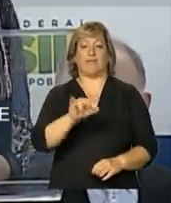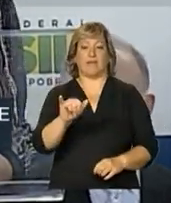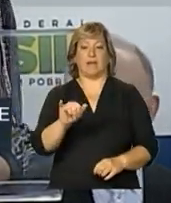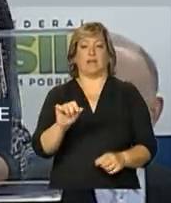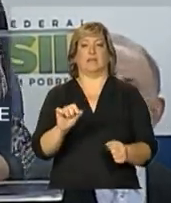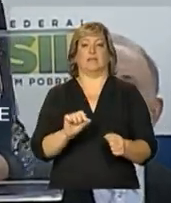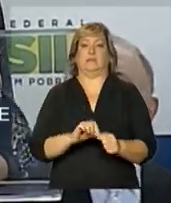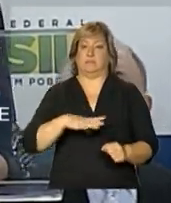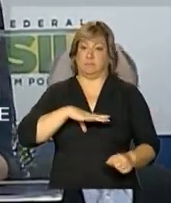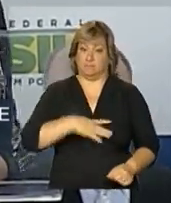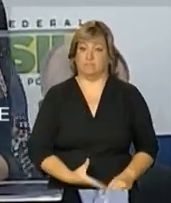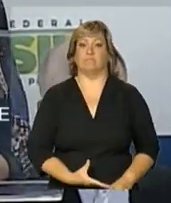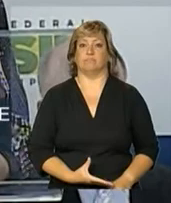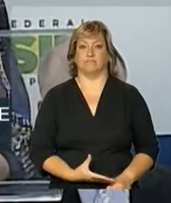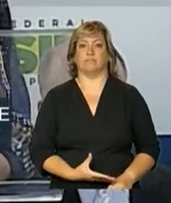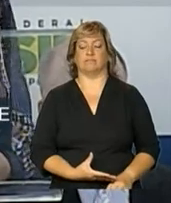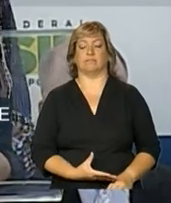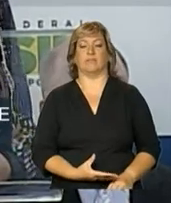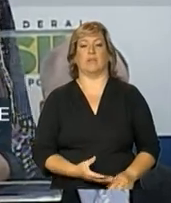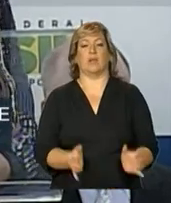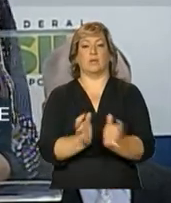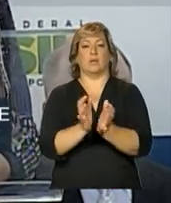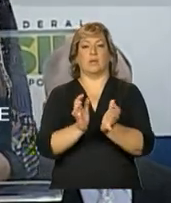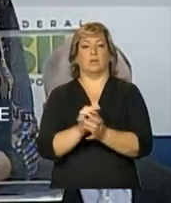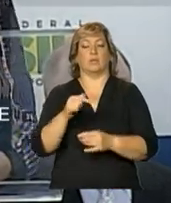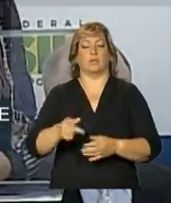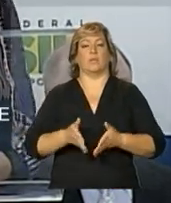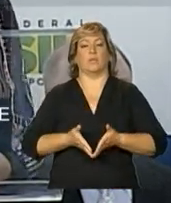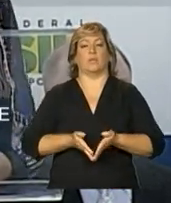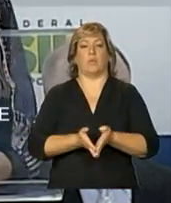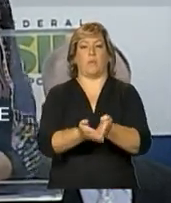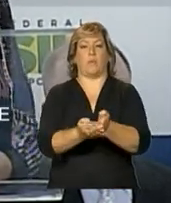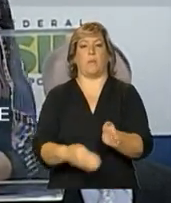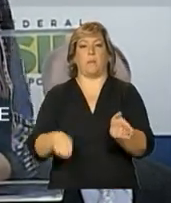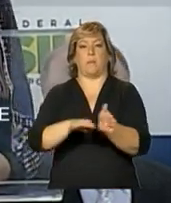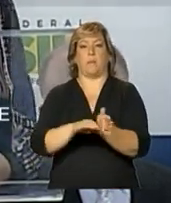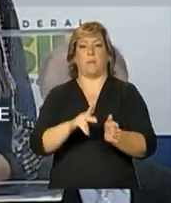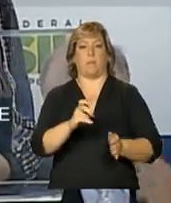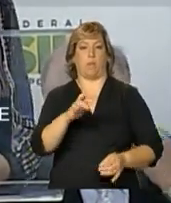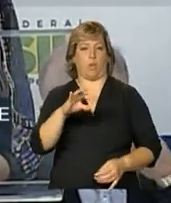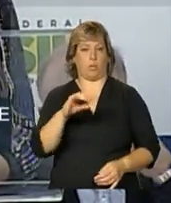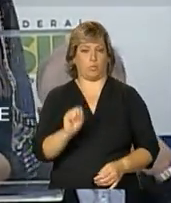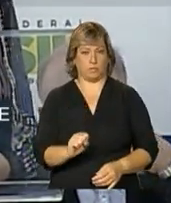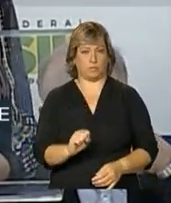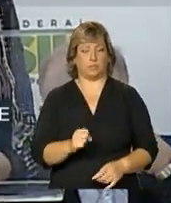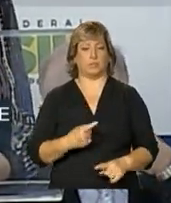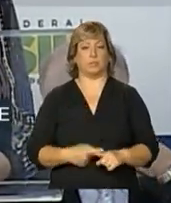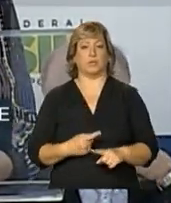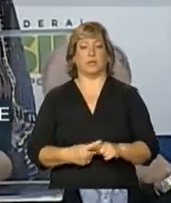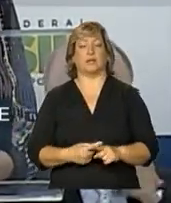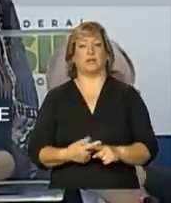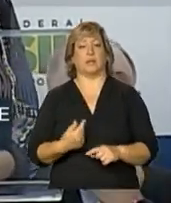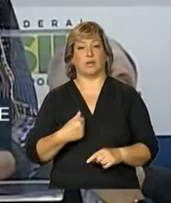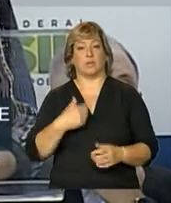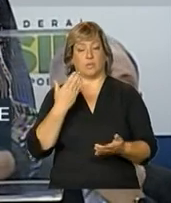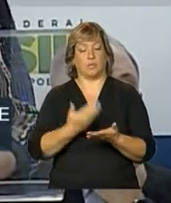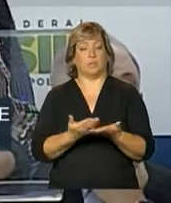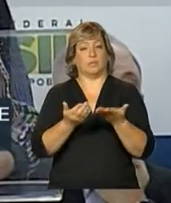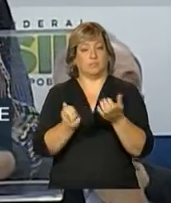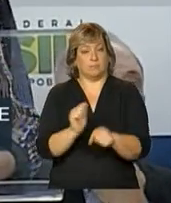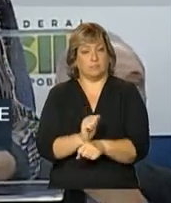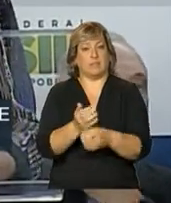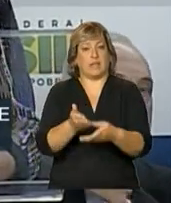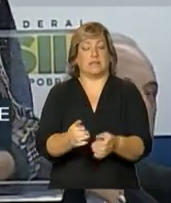desafios para o setor portuário e eu conto com essa empresa que nós vamos precisar de